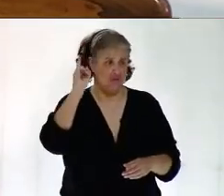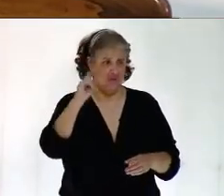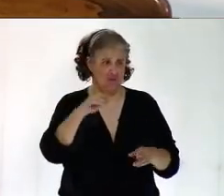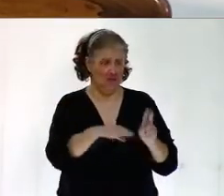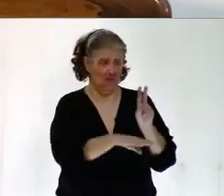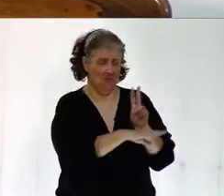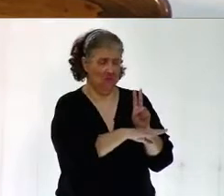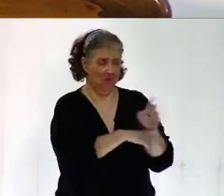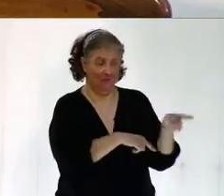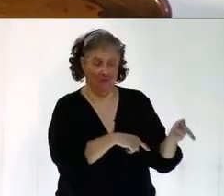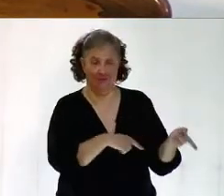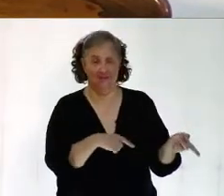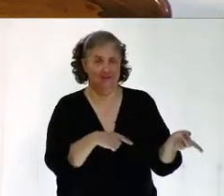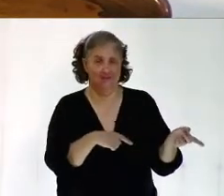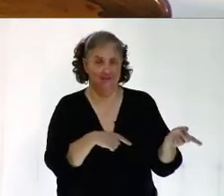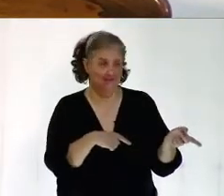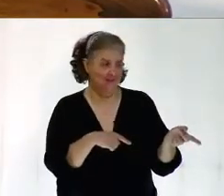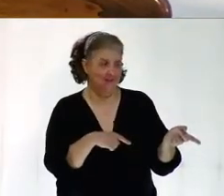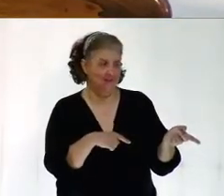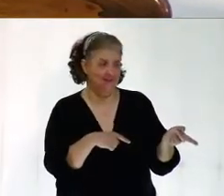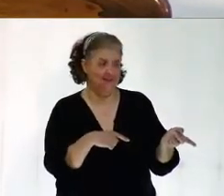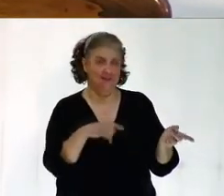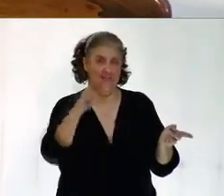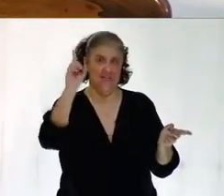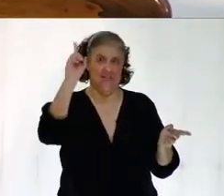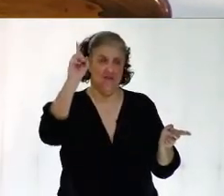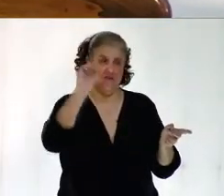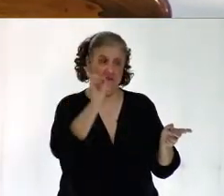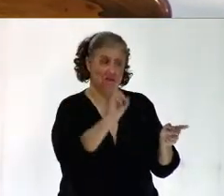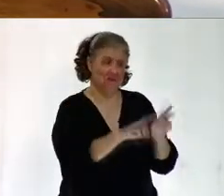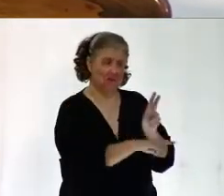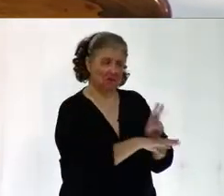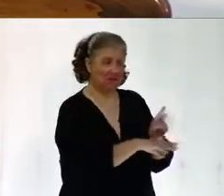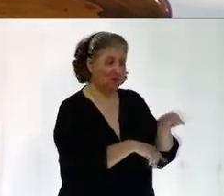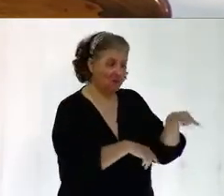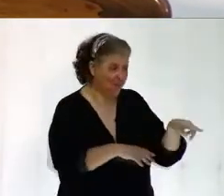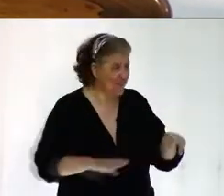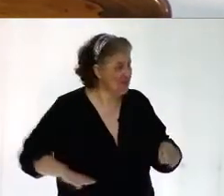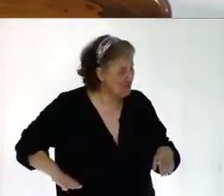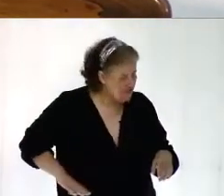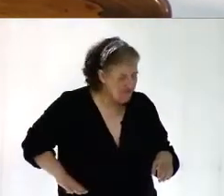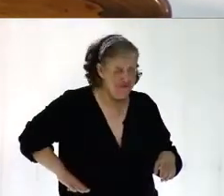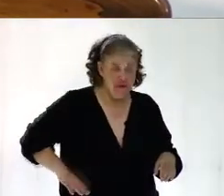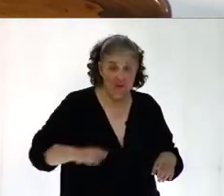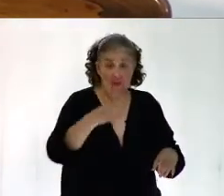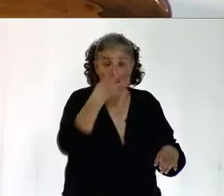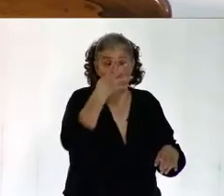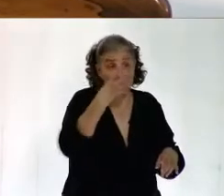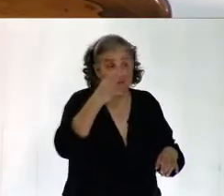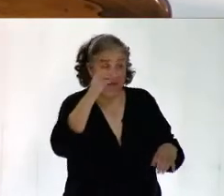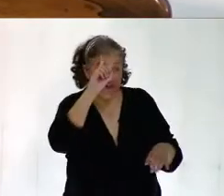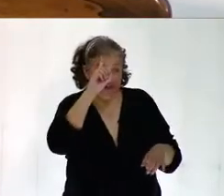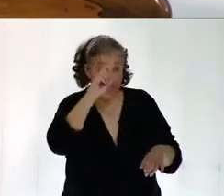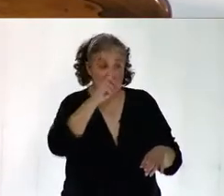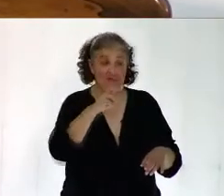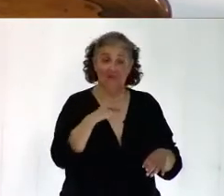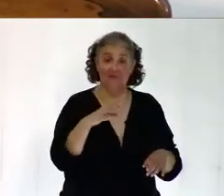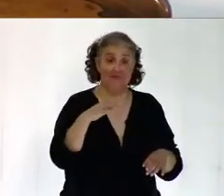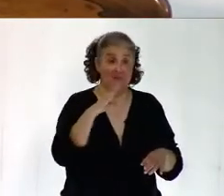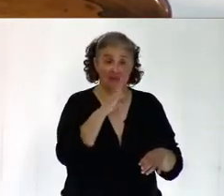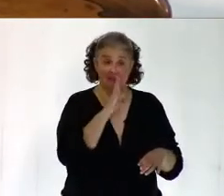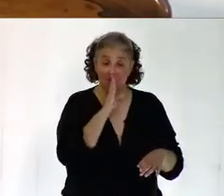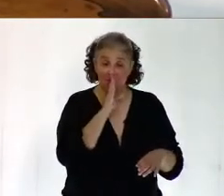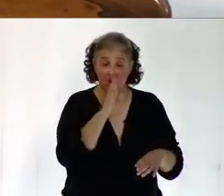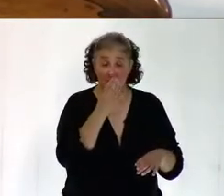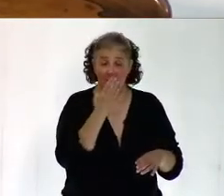cuida de ti na fome deus não cuidou de ti se você não precisaria de